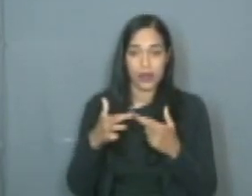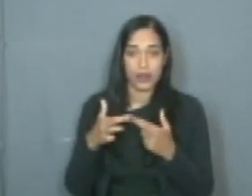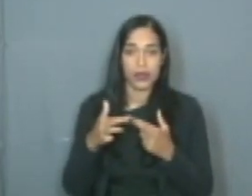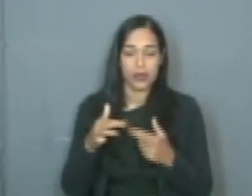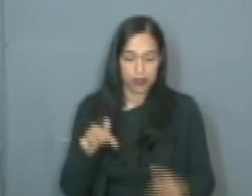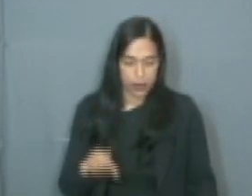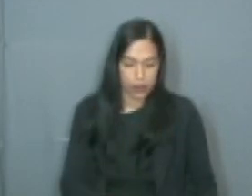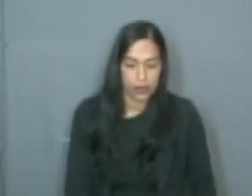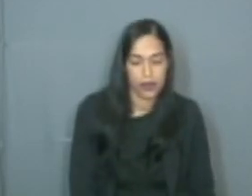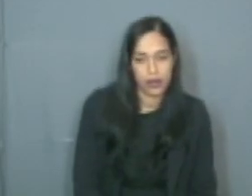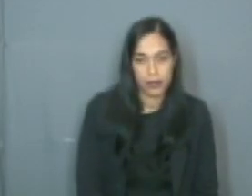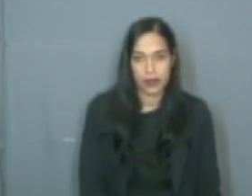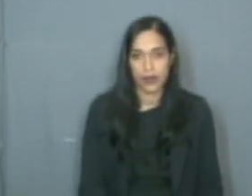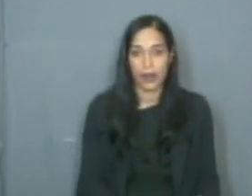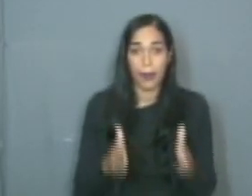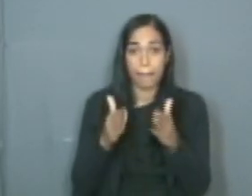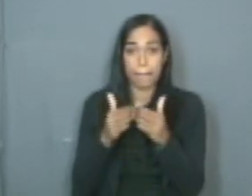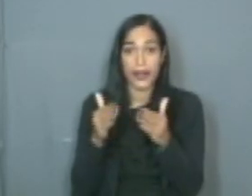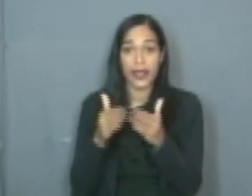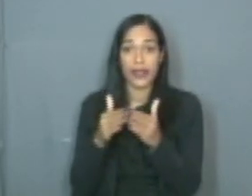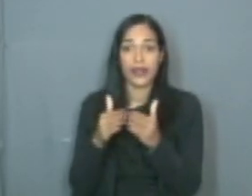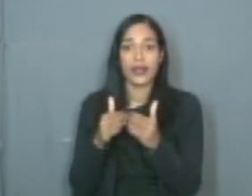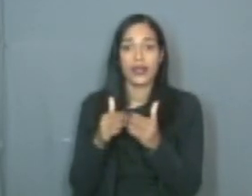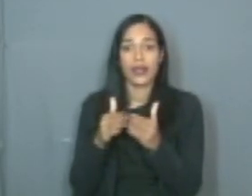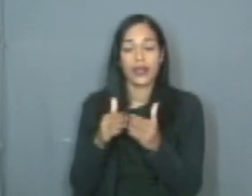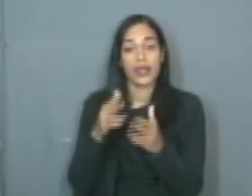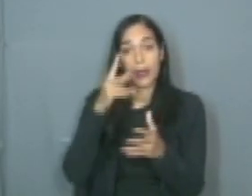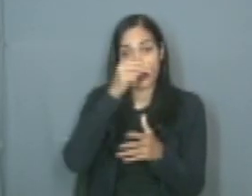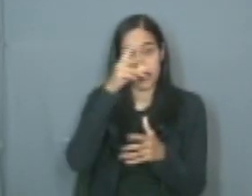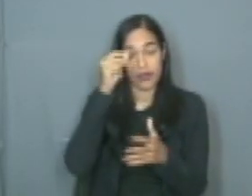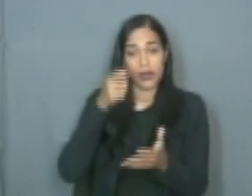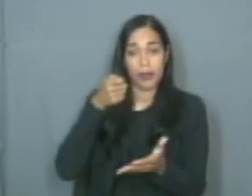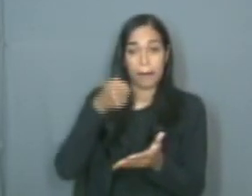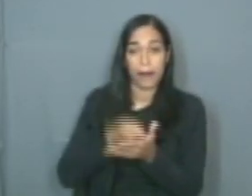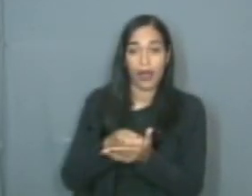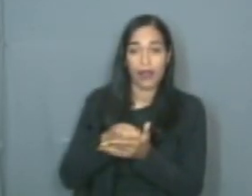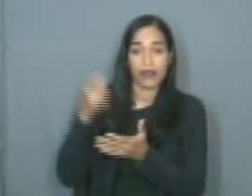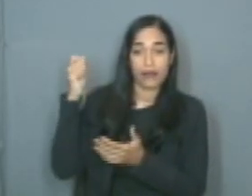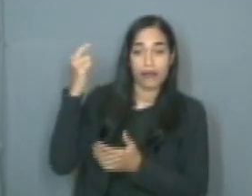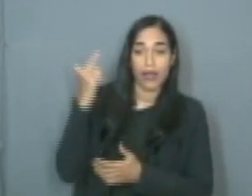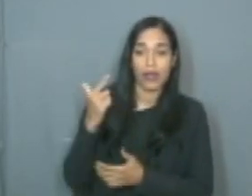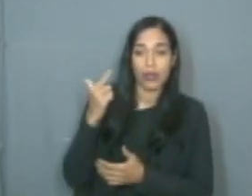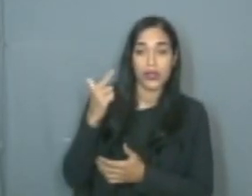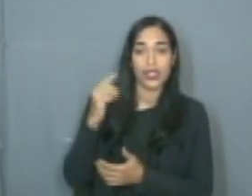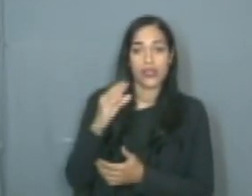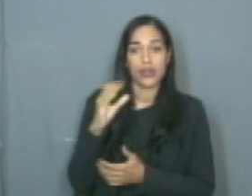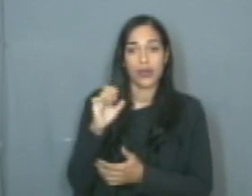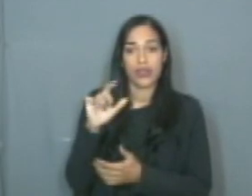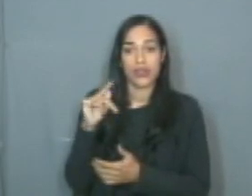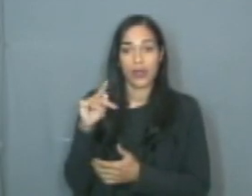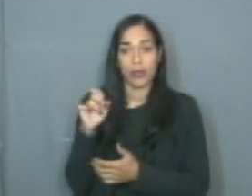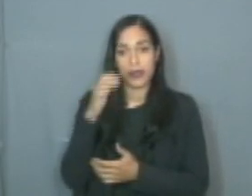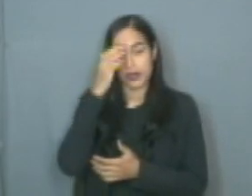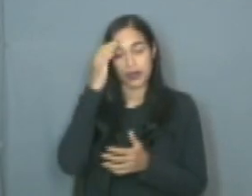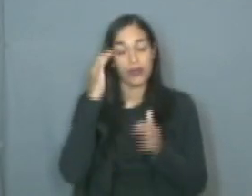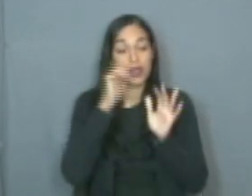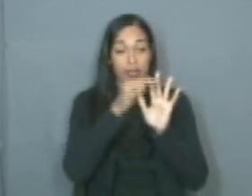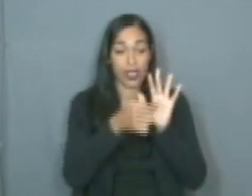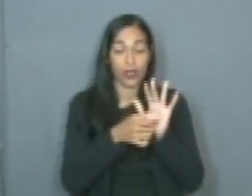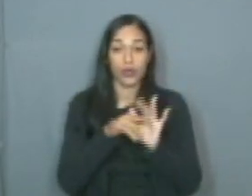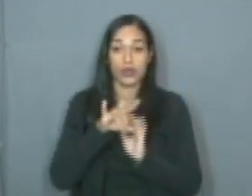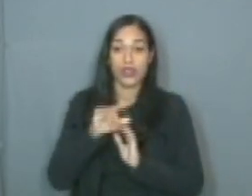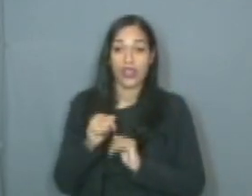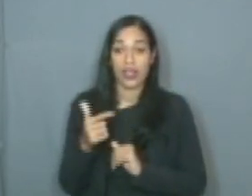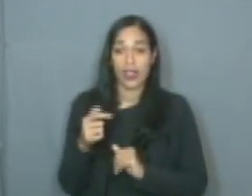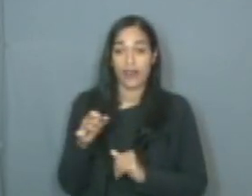olha só, pede que a prefeitura pague a conta com a energia, né? Uma denúncia que a gente recebeu no dia 28 de fevereiro, teve um corte